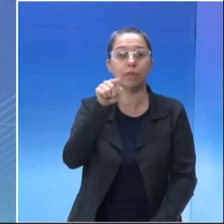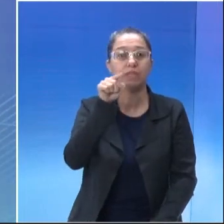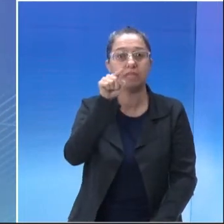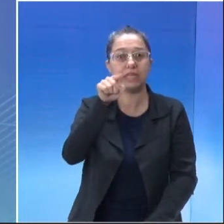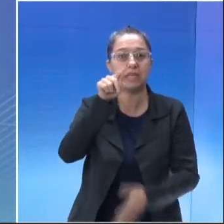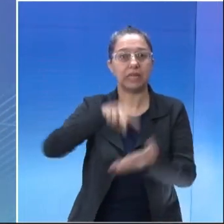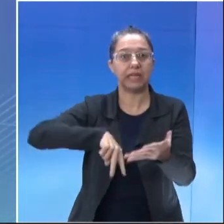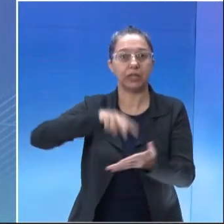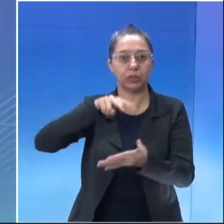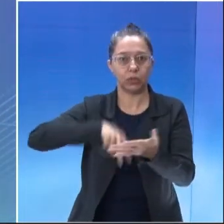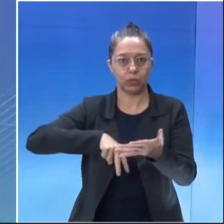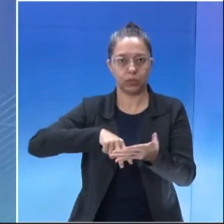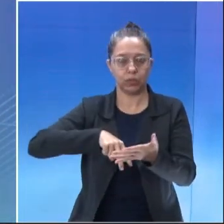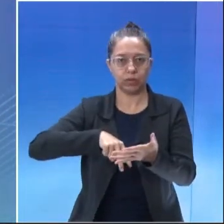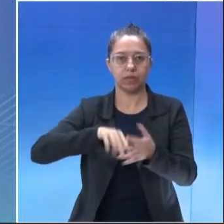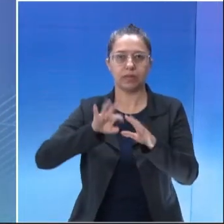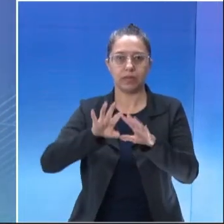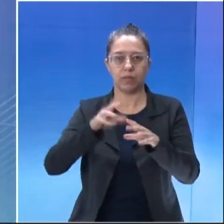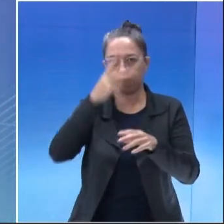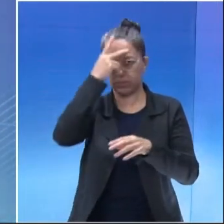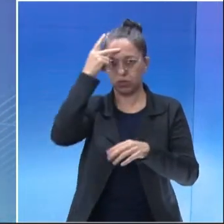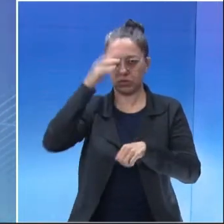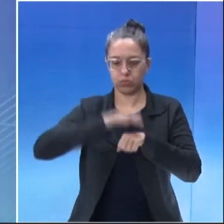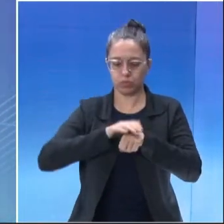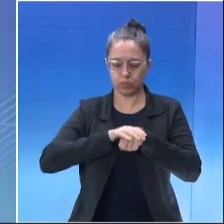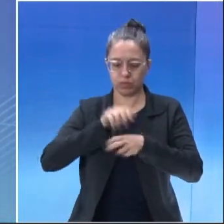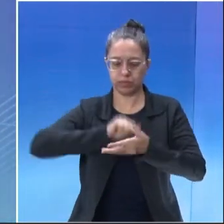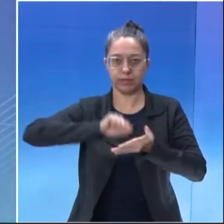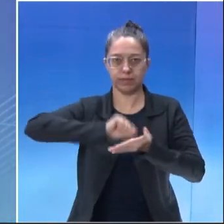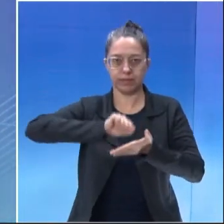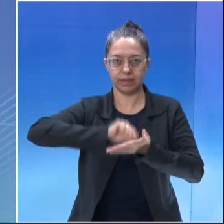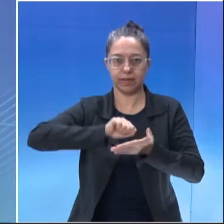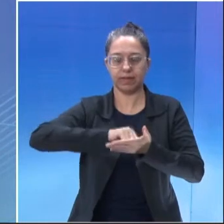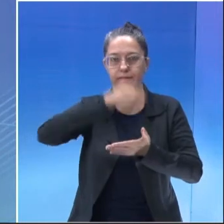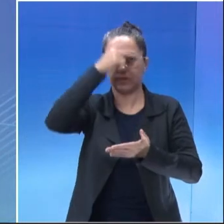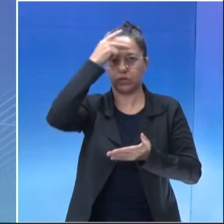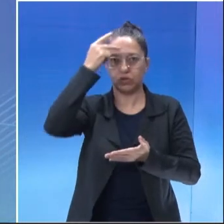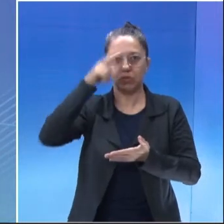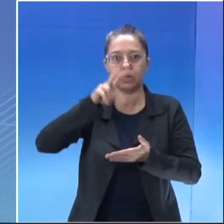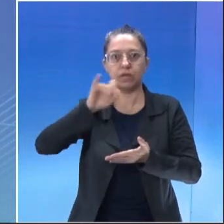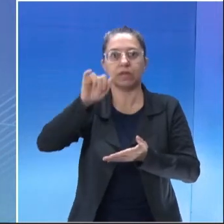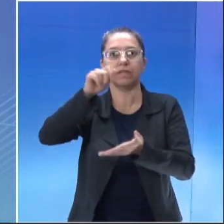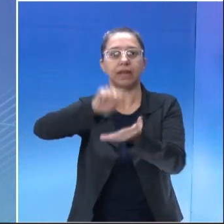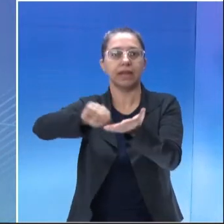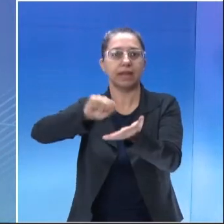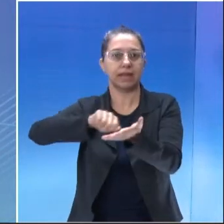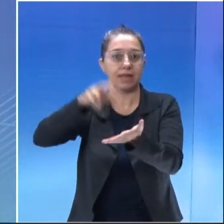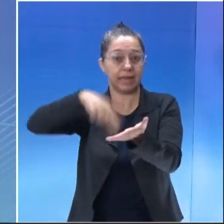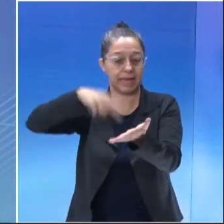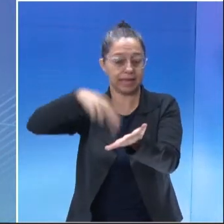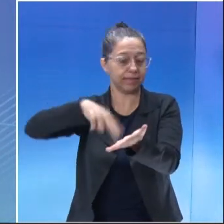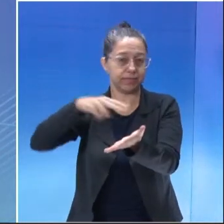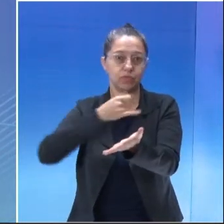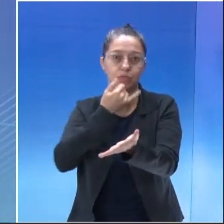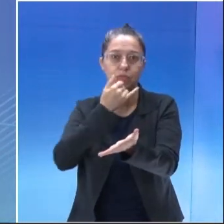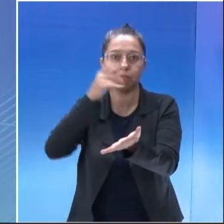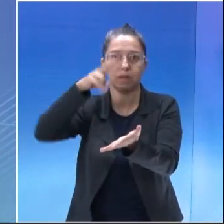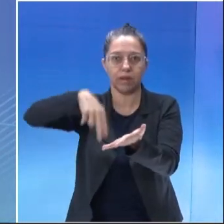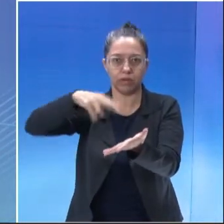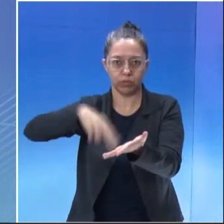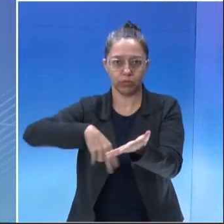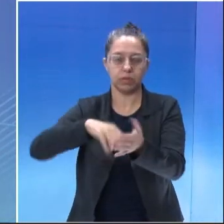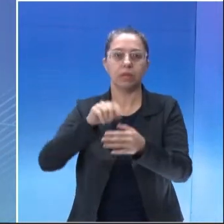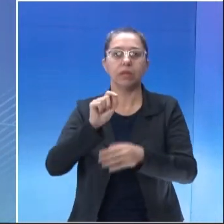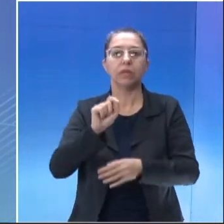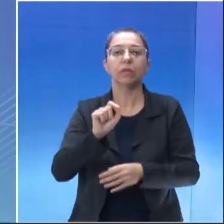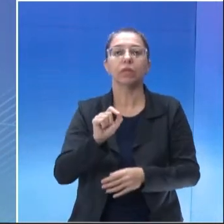essa interlocução é o escritor, quem escreve, quem é que vai ter esse texto, é o leitor. Mas aí, nós